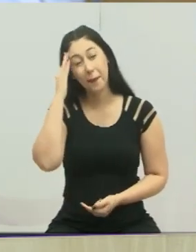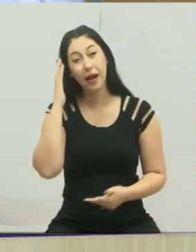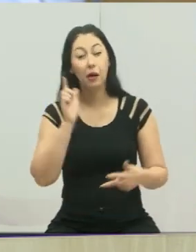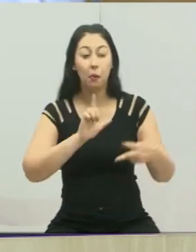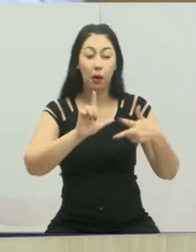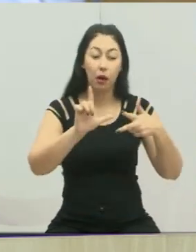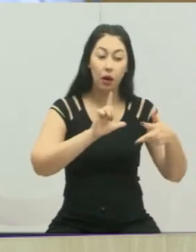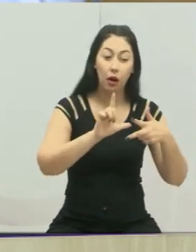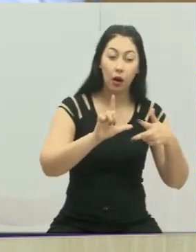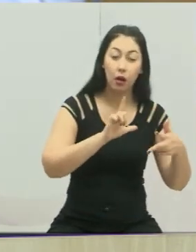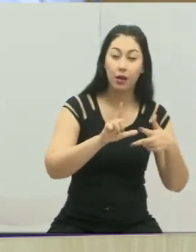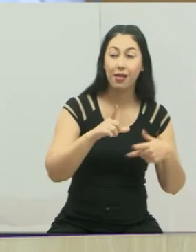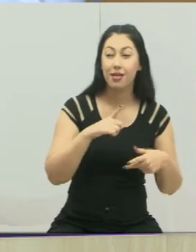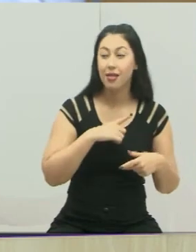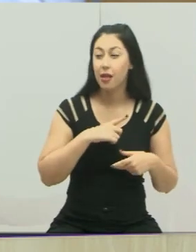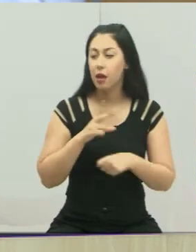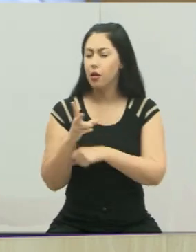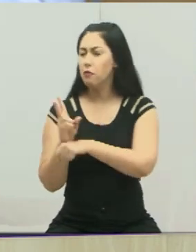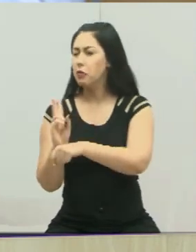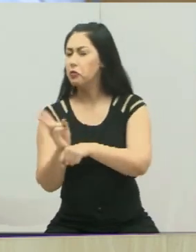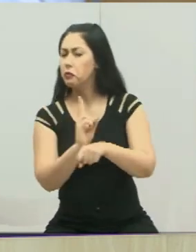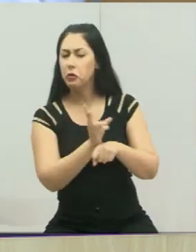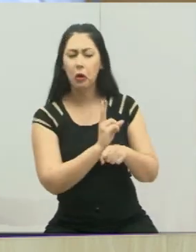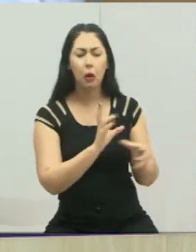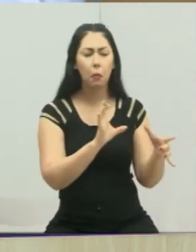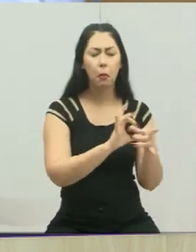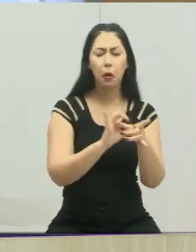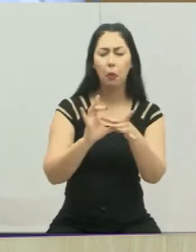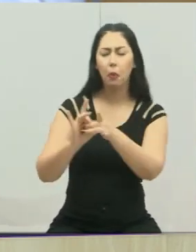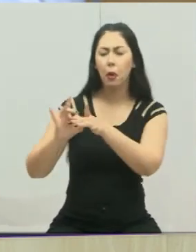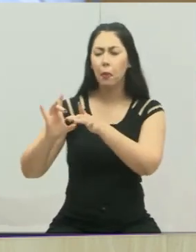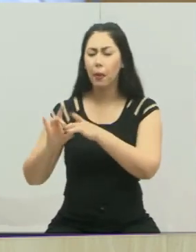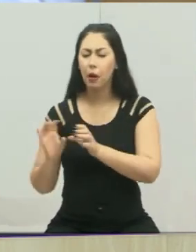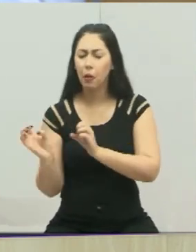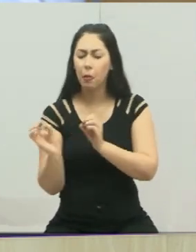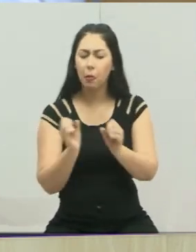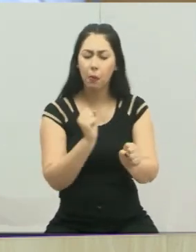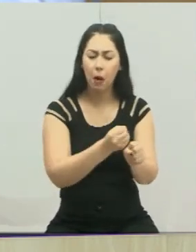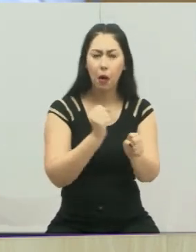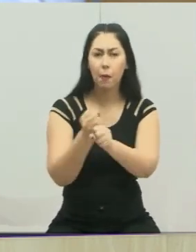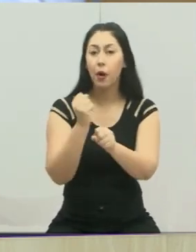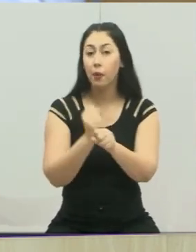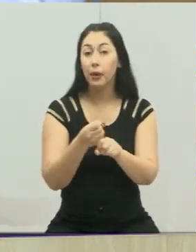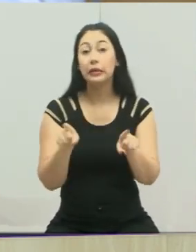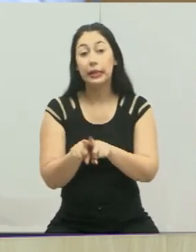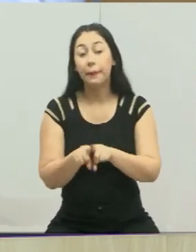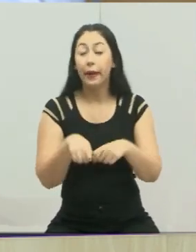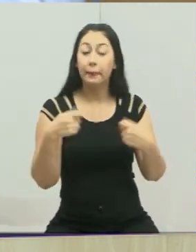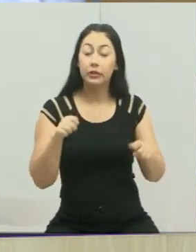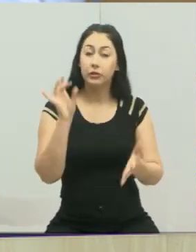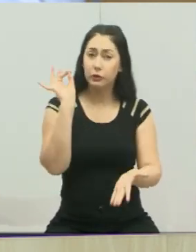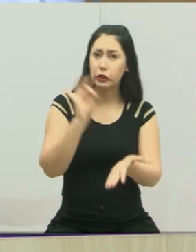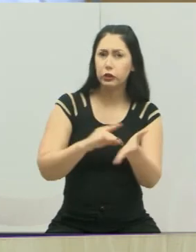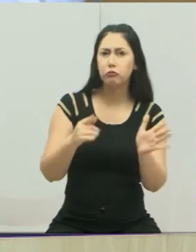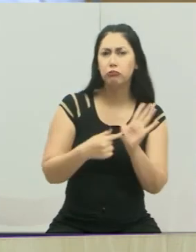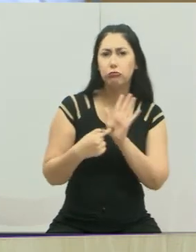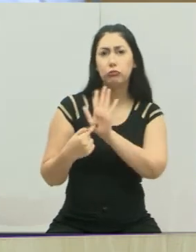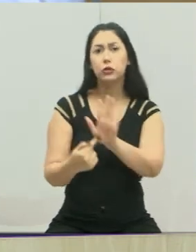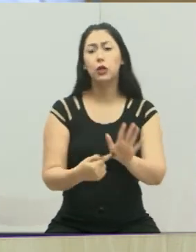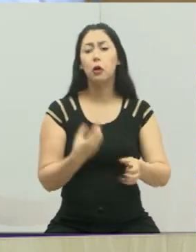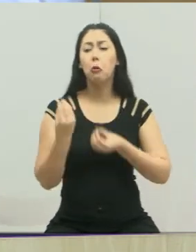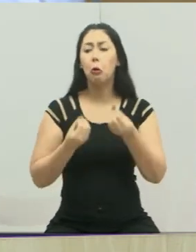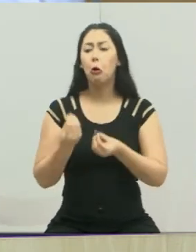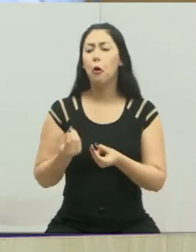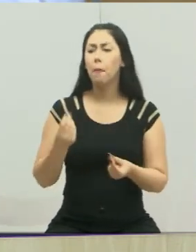atos, ações, parcerias, obras e contratos firmados pelo Executivo, considerando a necessidade de garantir transparência e divulgação das ações e dos gastos de dinheiro público